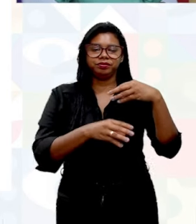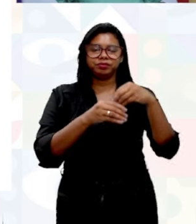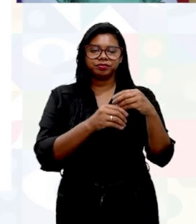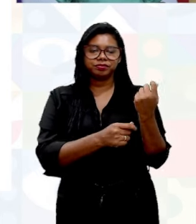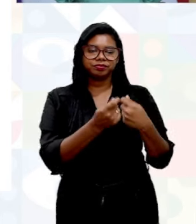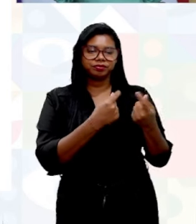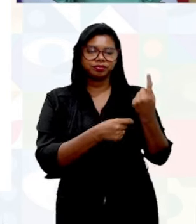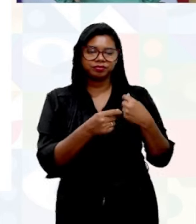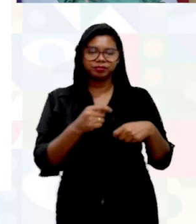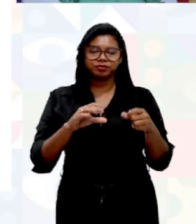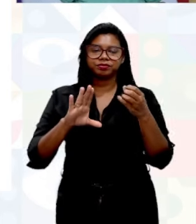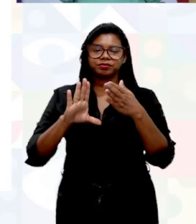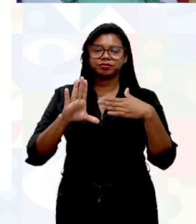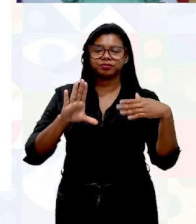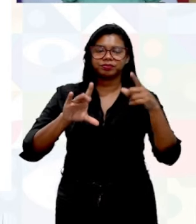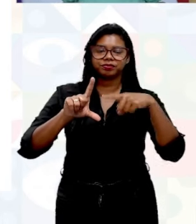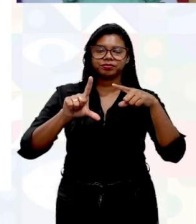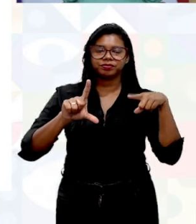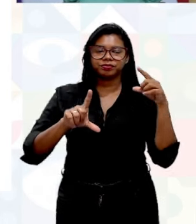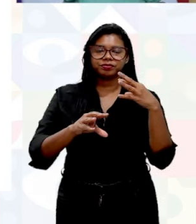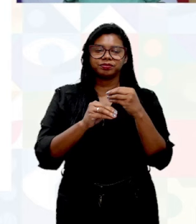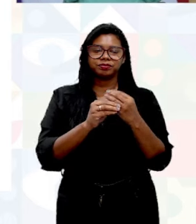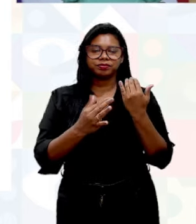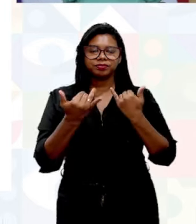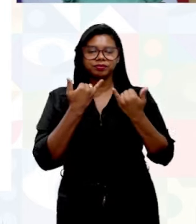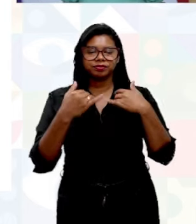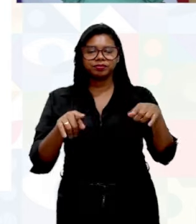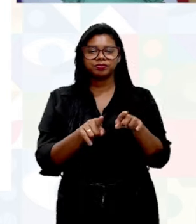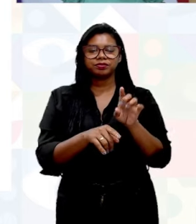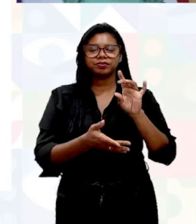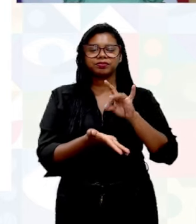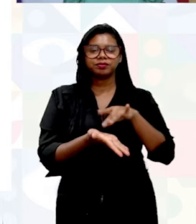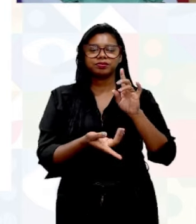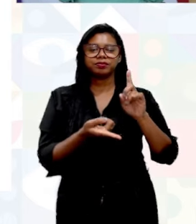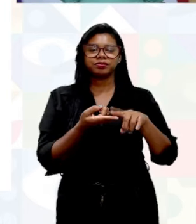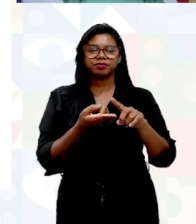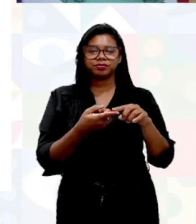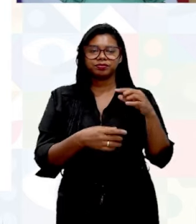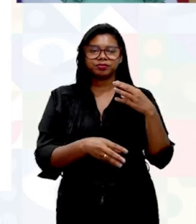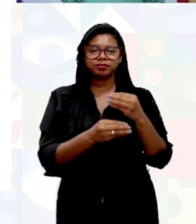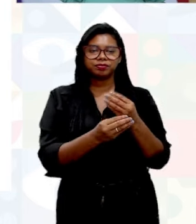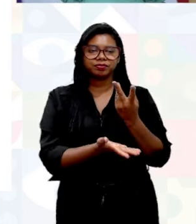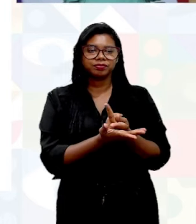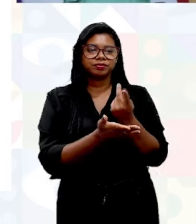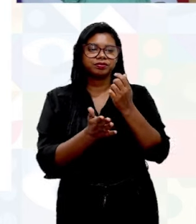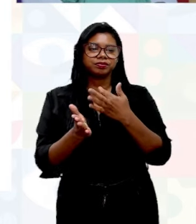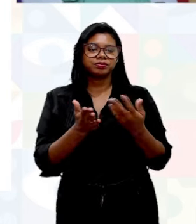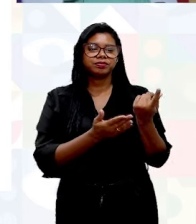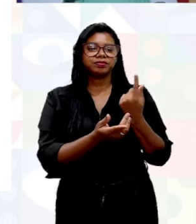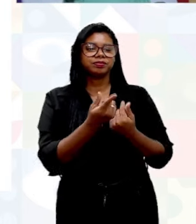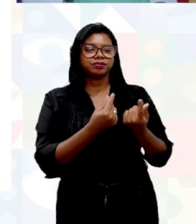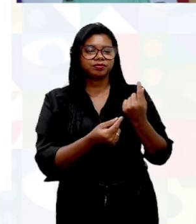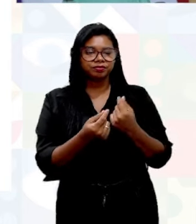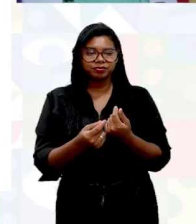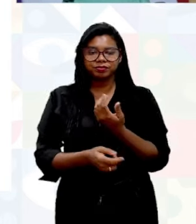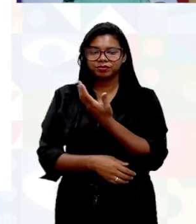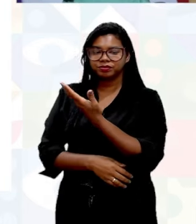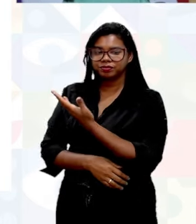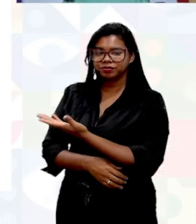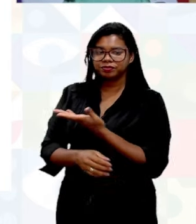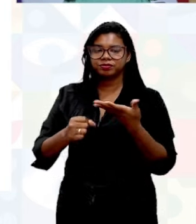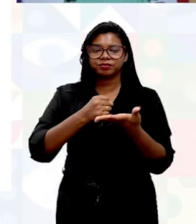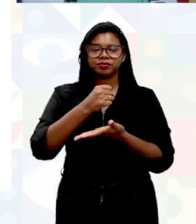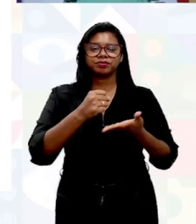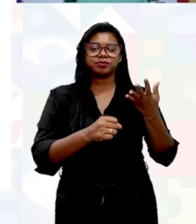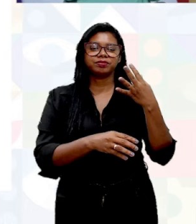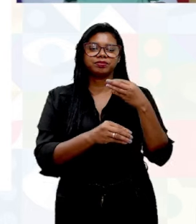de dados, tá? Ele não vai tomar ali nenhuma decisão no processo de negociação sem ser baseado